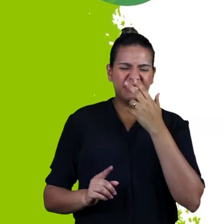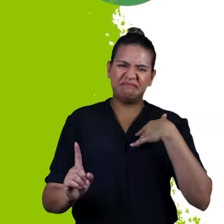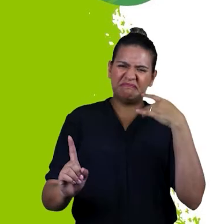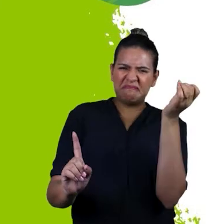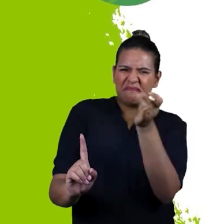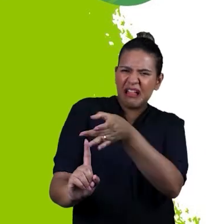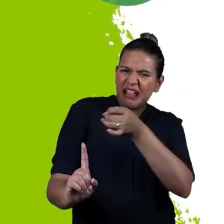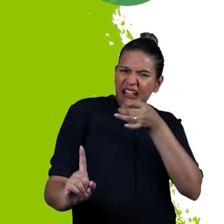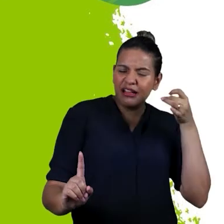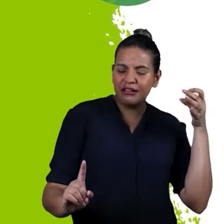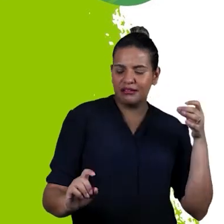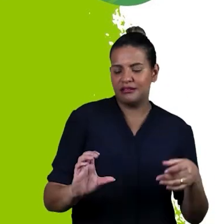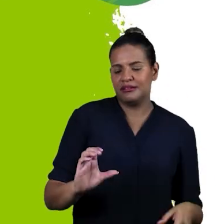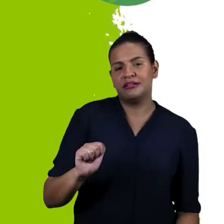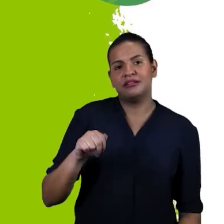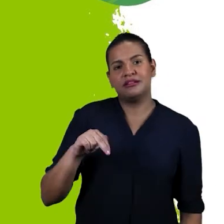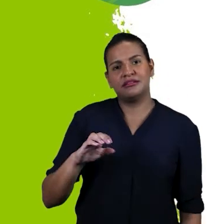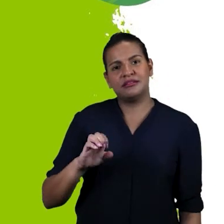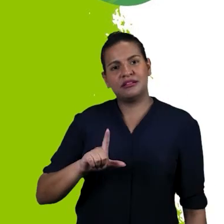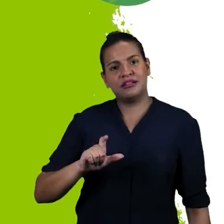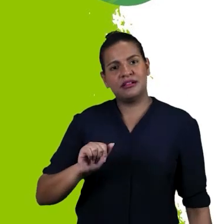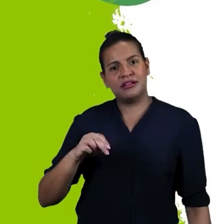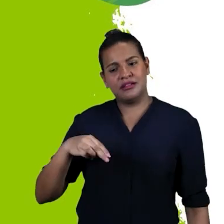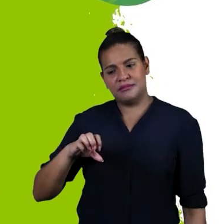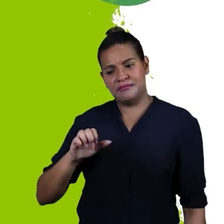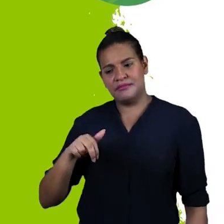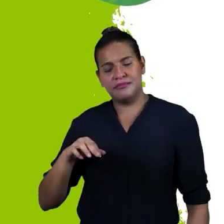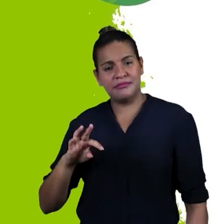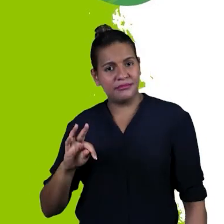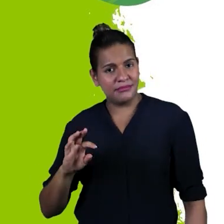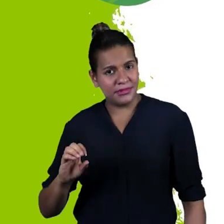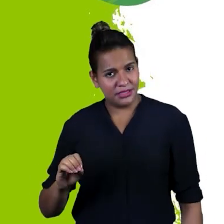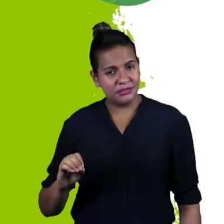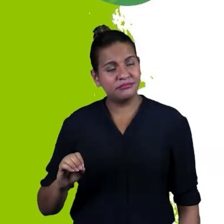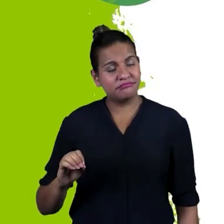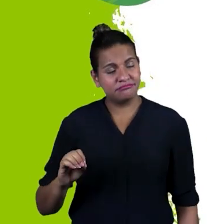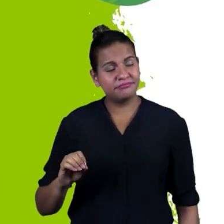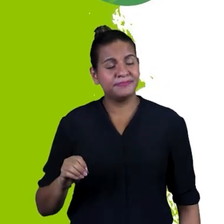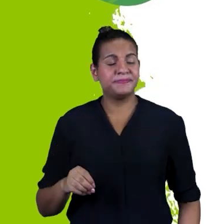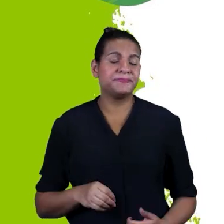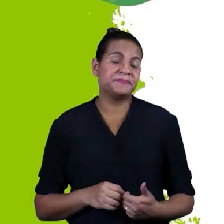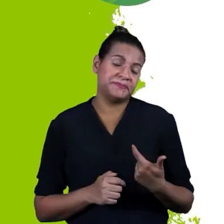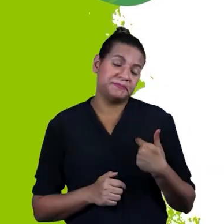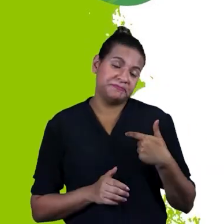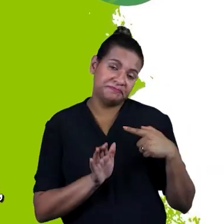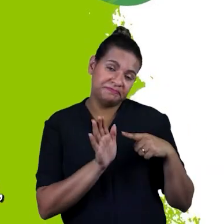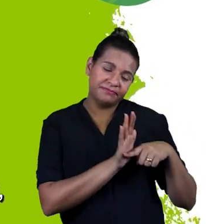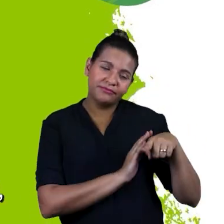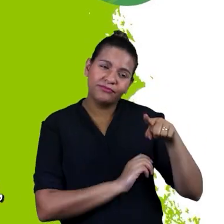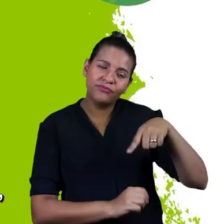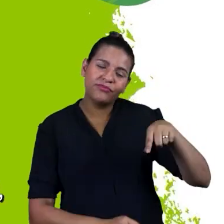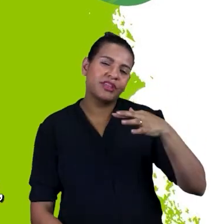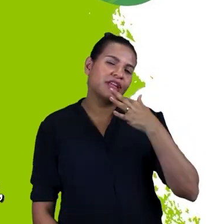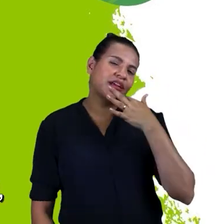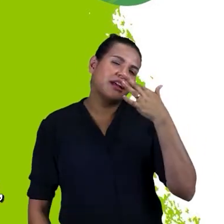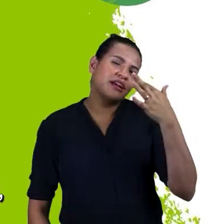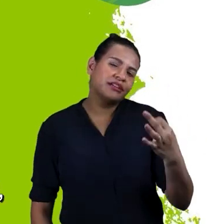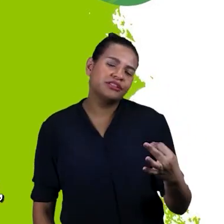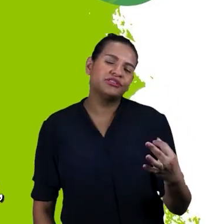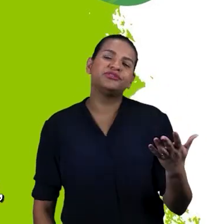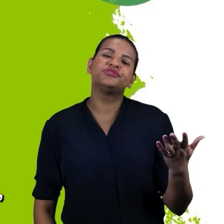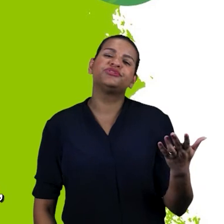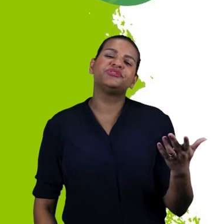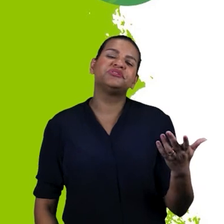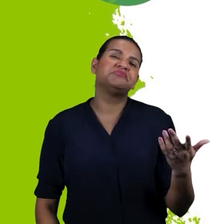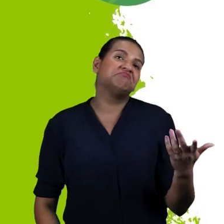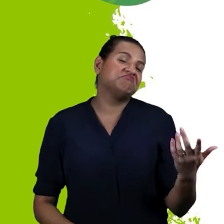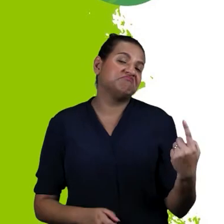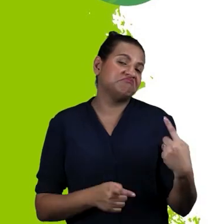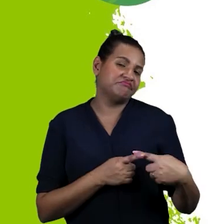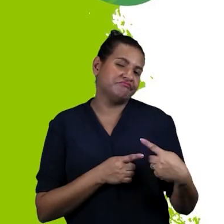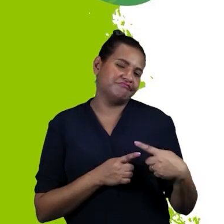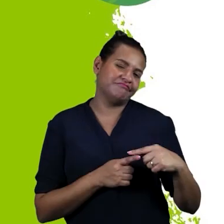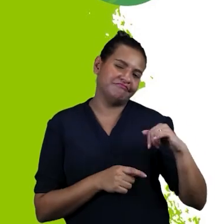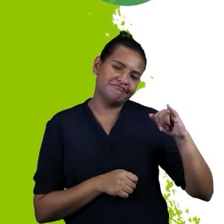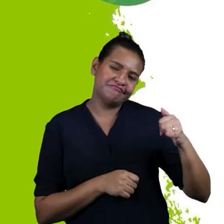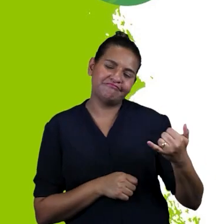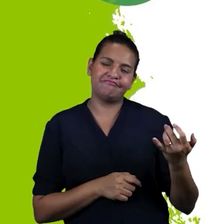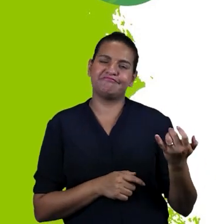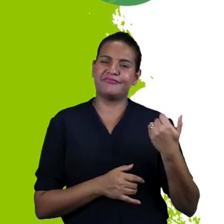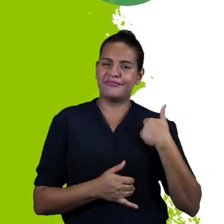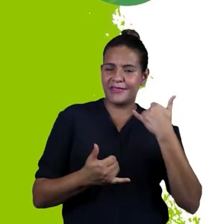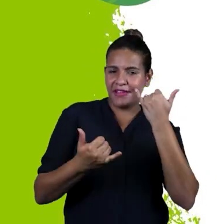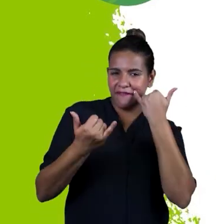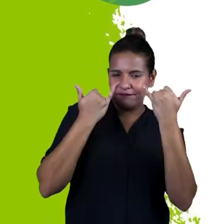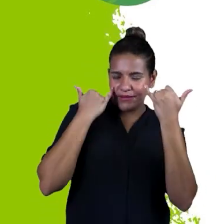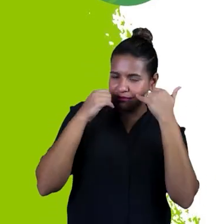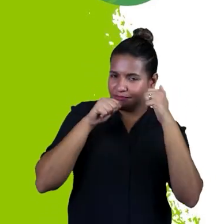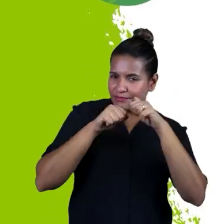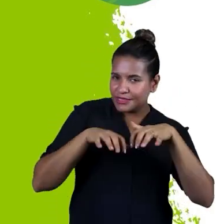dia. Então, queria saber também o que vocês acham disso, que eu vou ler um comentário aqui, aproveitando essa deixa, né,